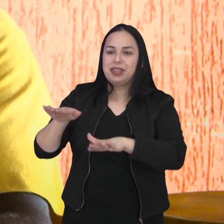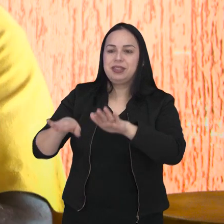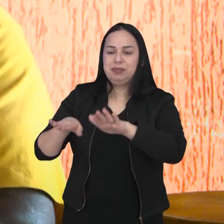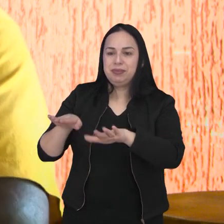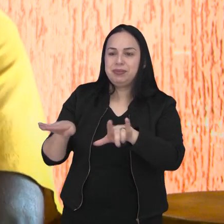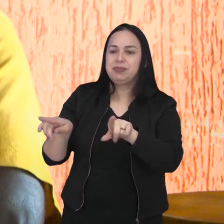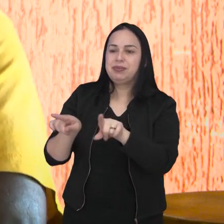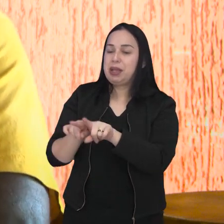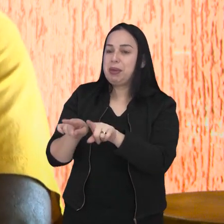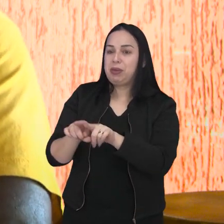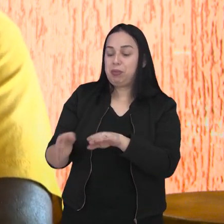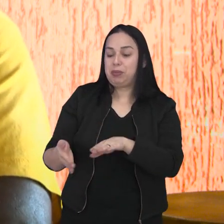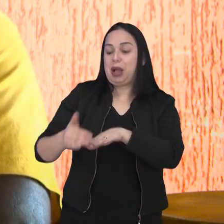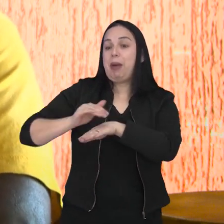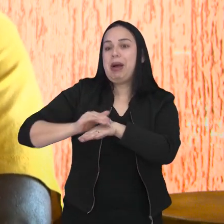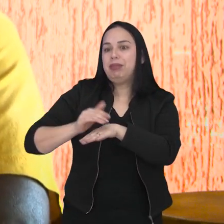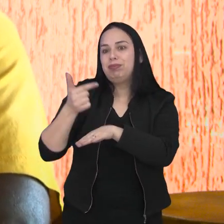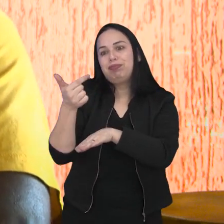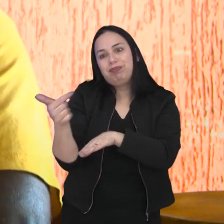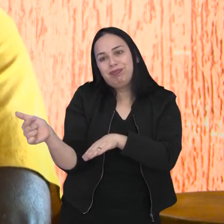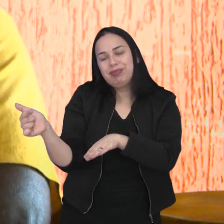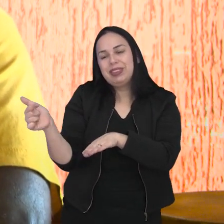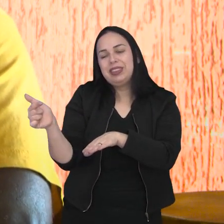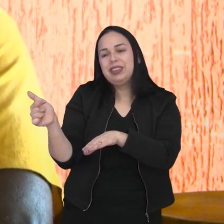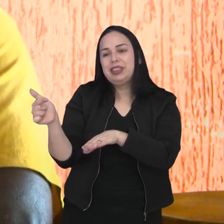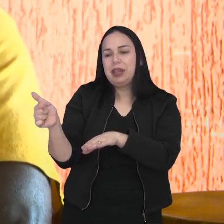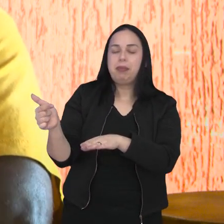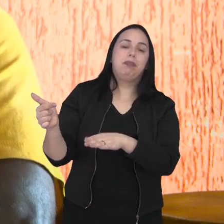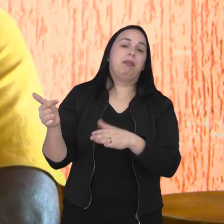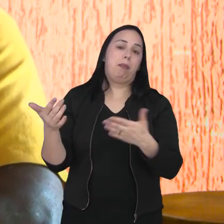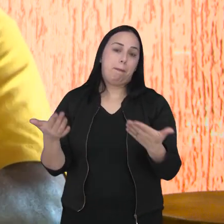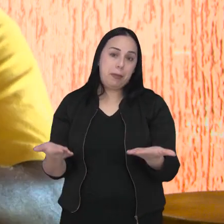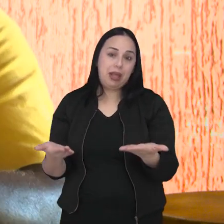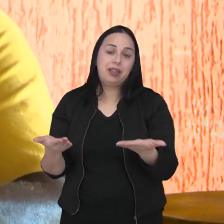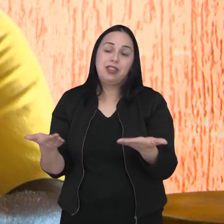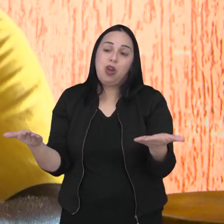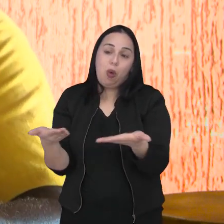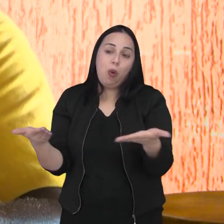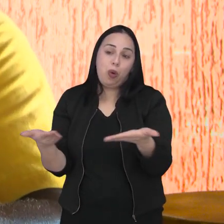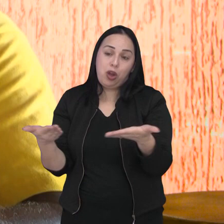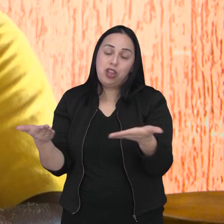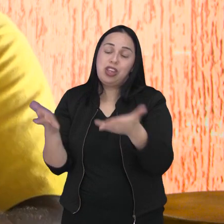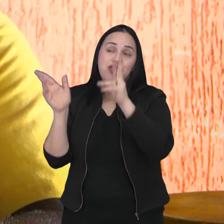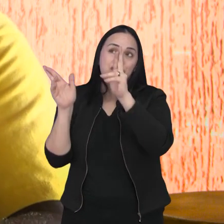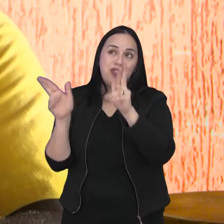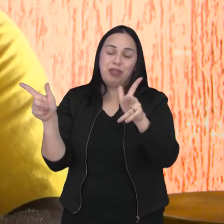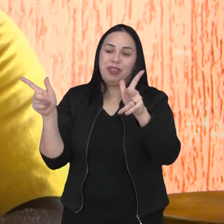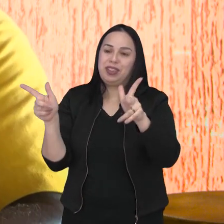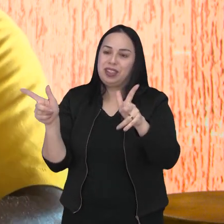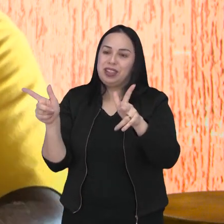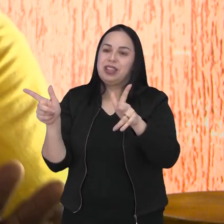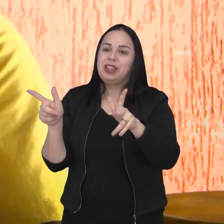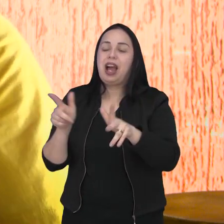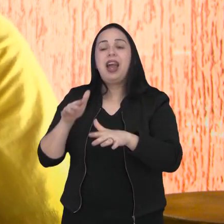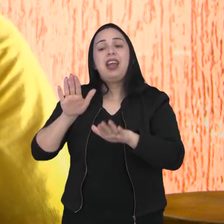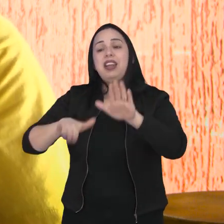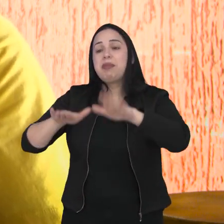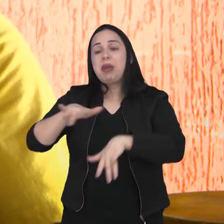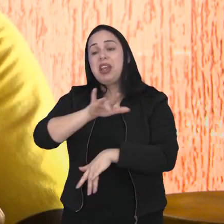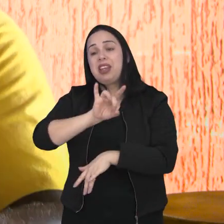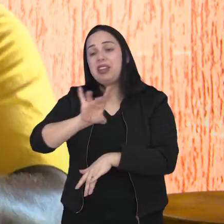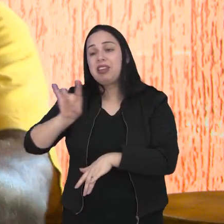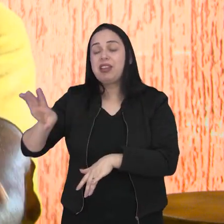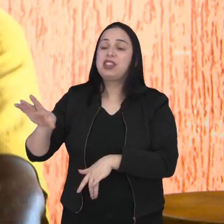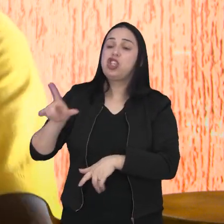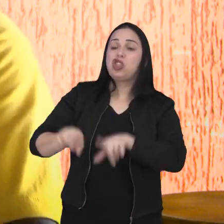dançar descalço porque não tinha um calçado, né? Mas hoje em dia é assim, depende da pessoa.